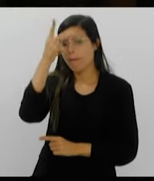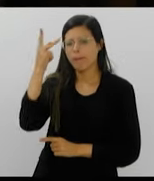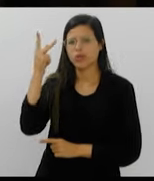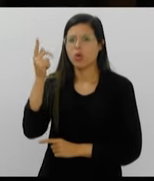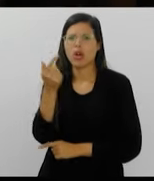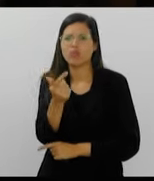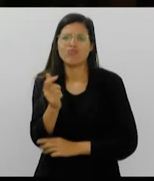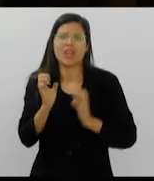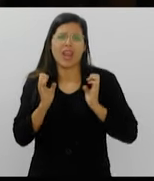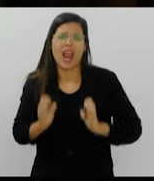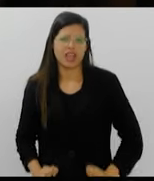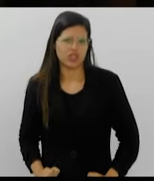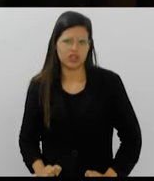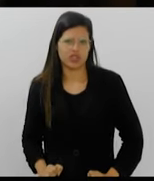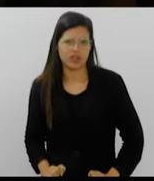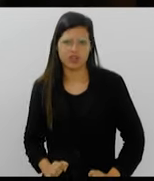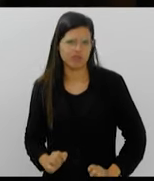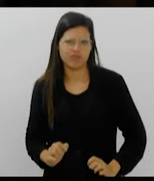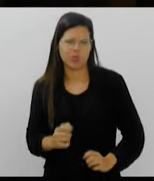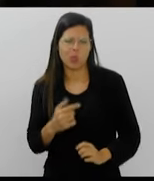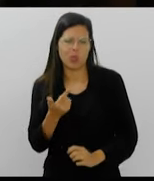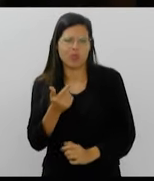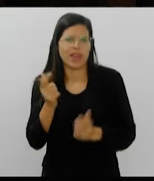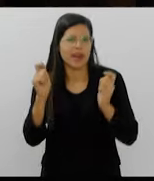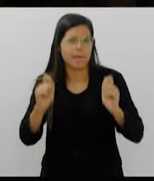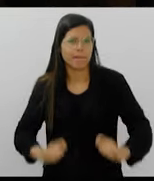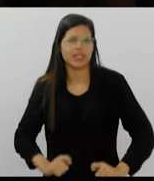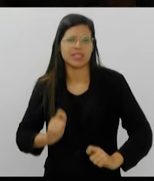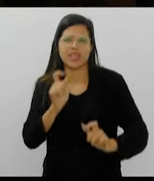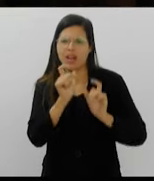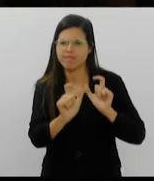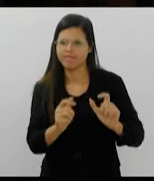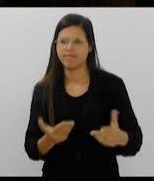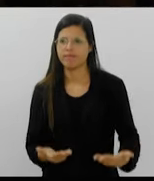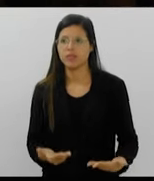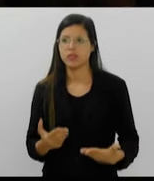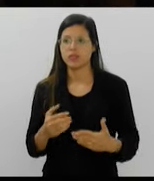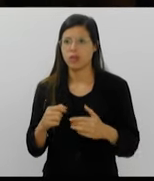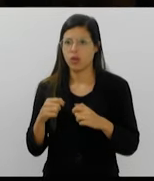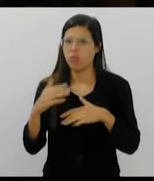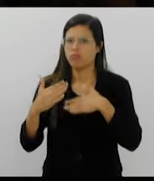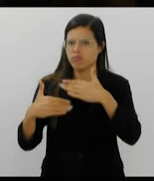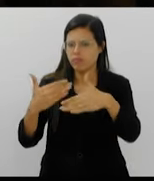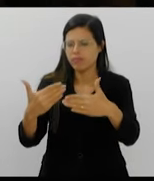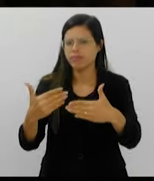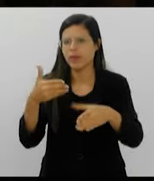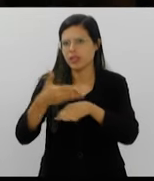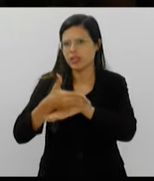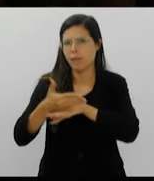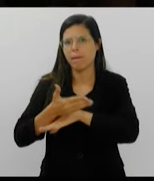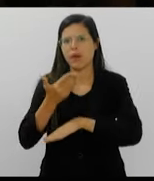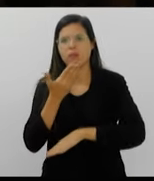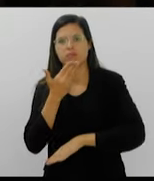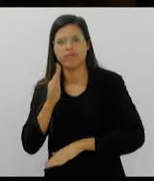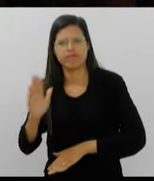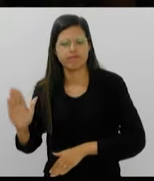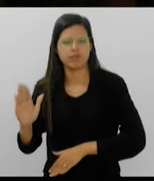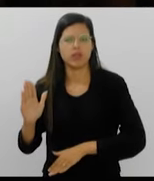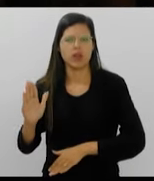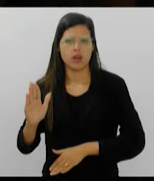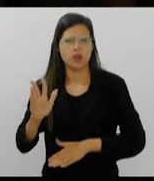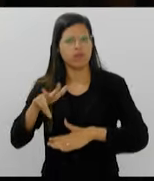ofender ninguém. Eu, por exemplo, fiz questionamentos durante o processo eleitoral e saio desse processo de cabeça absolutamente